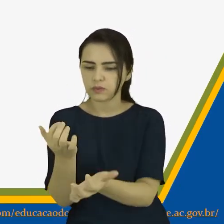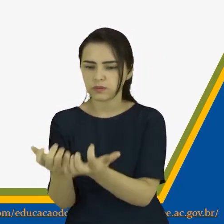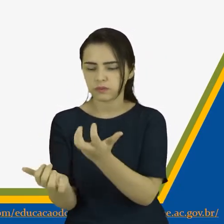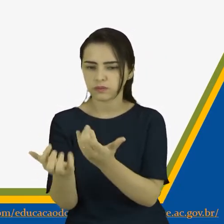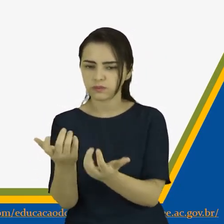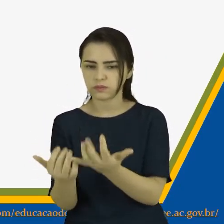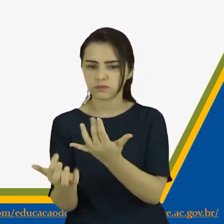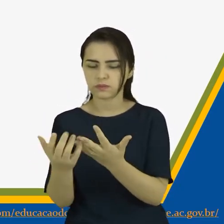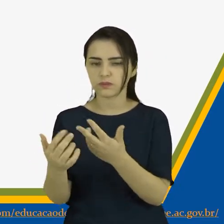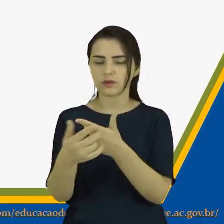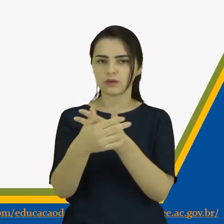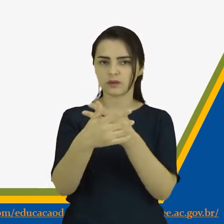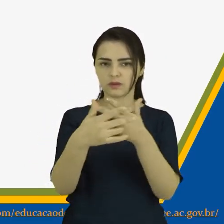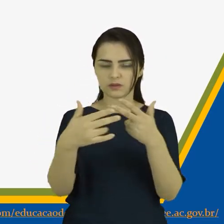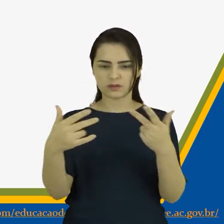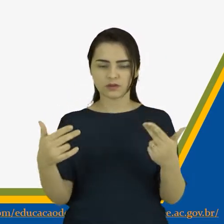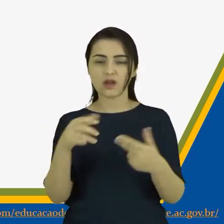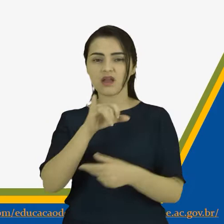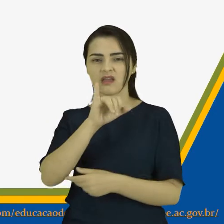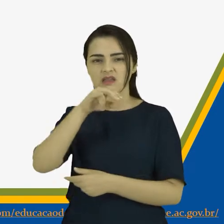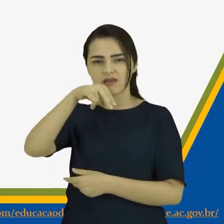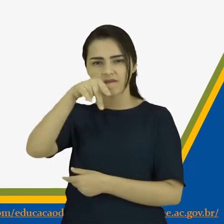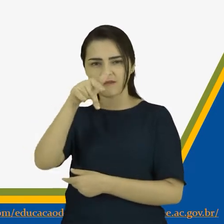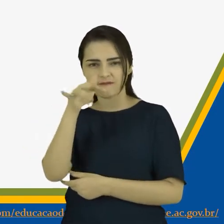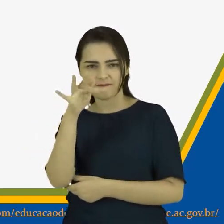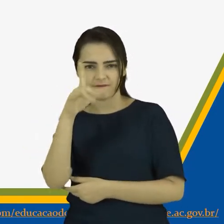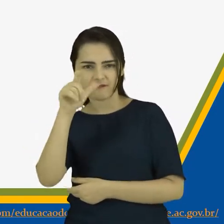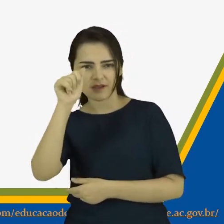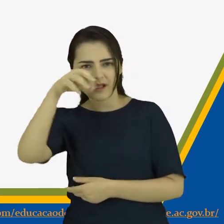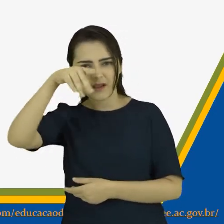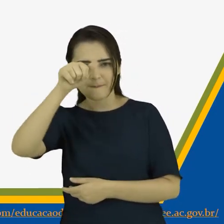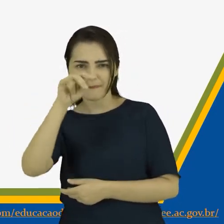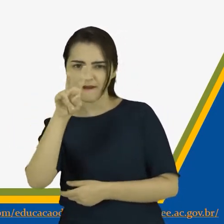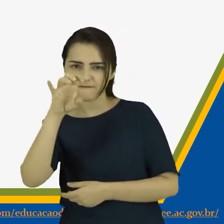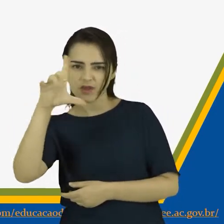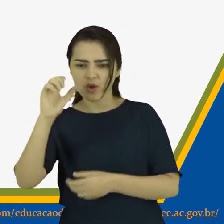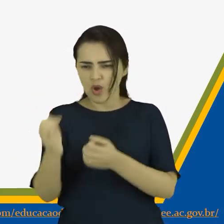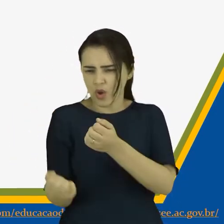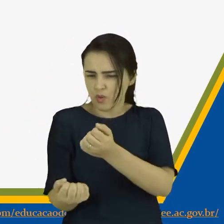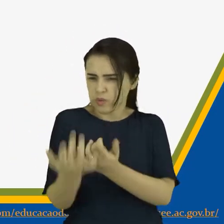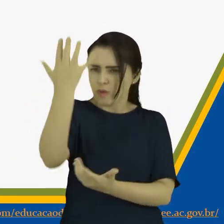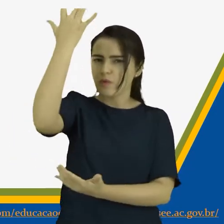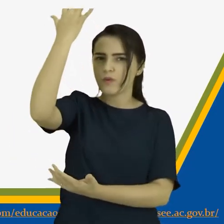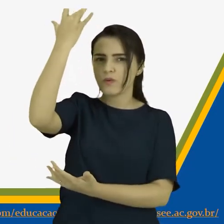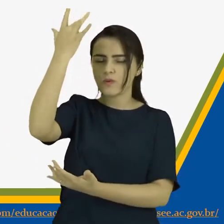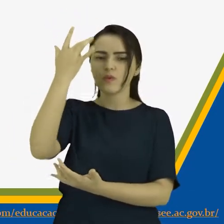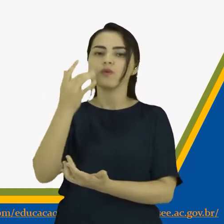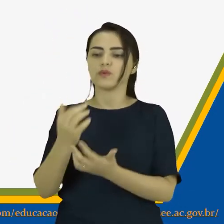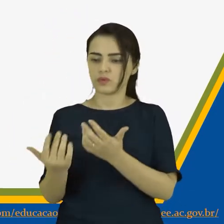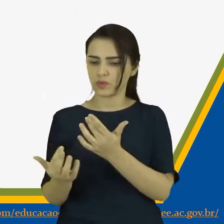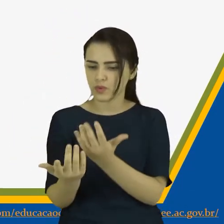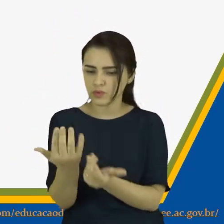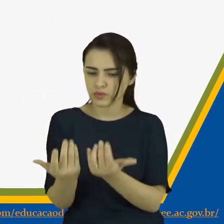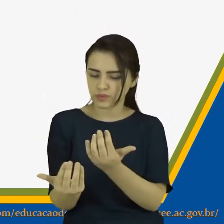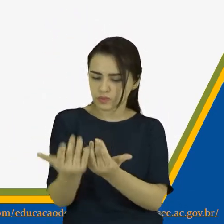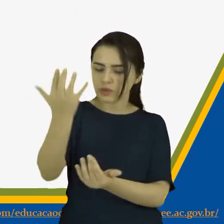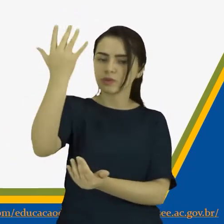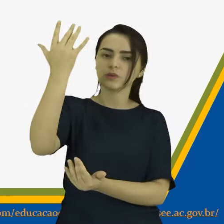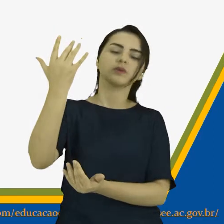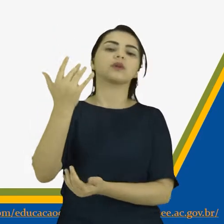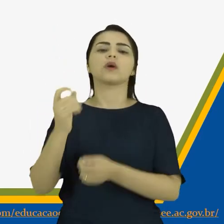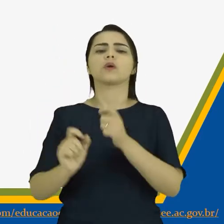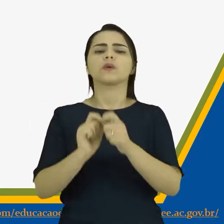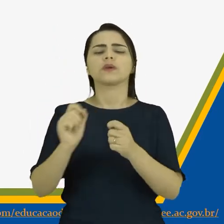algum material inflamável, ela vai fazer o quê? Ela vai pegar fogo. E aí, o